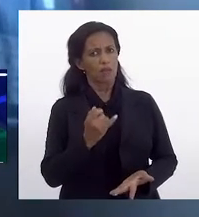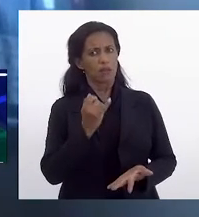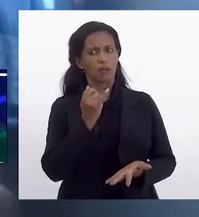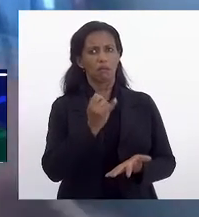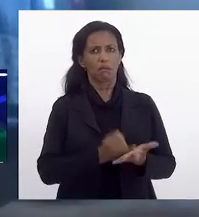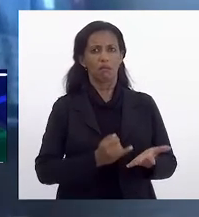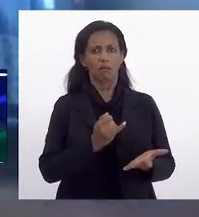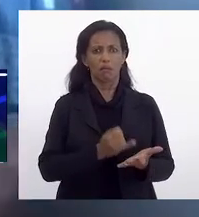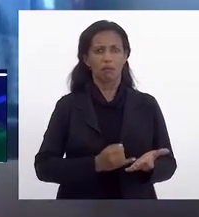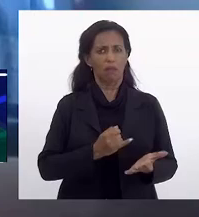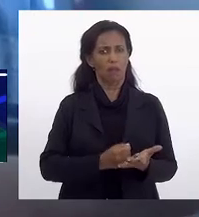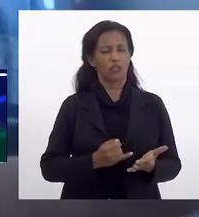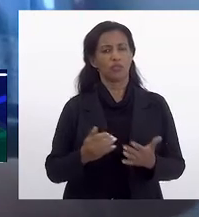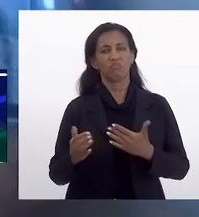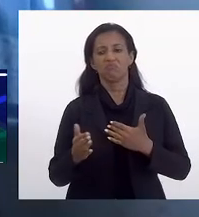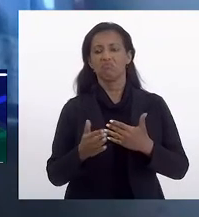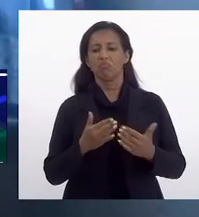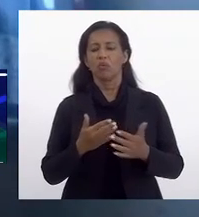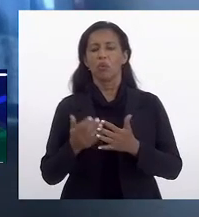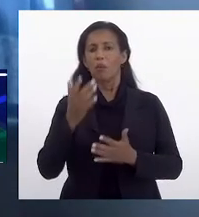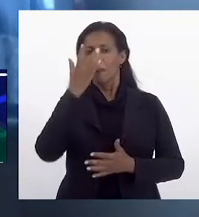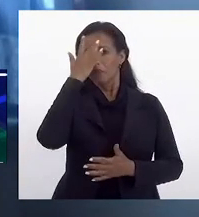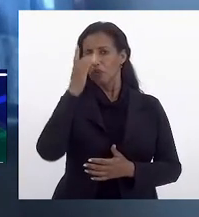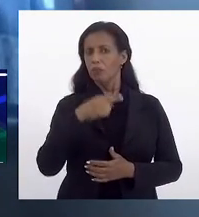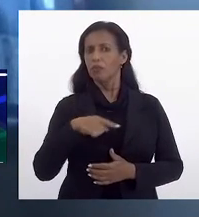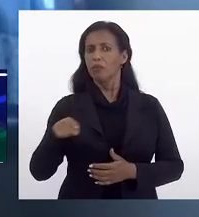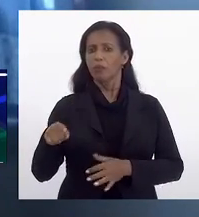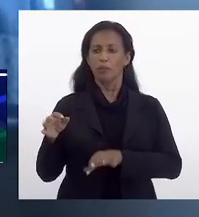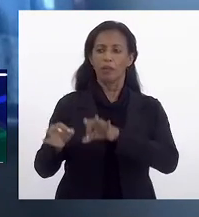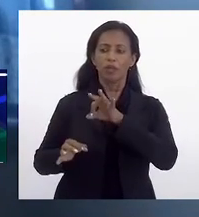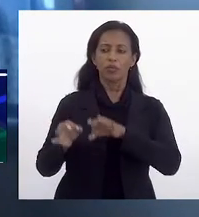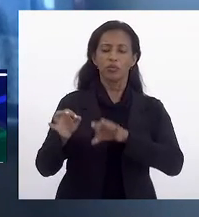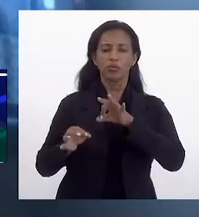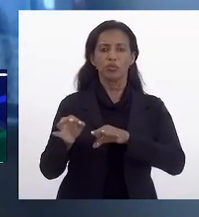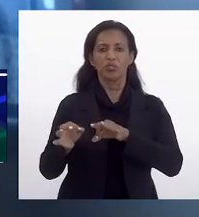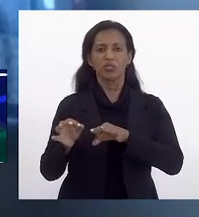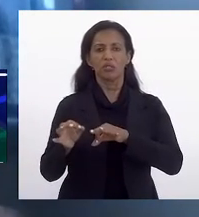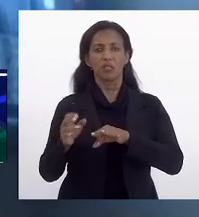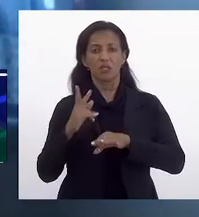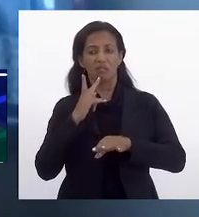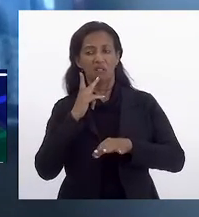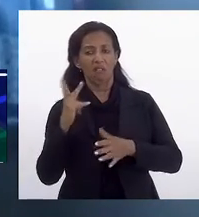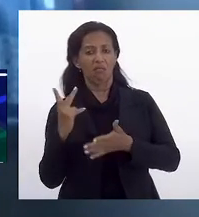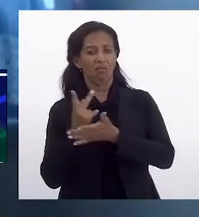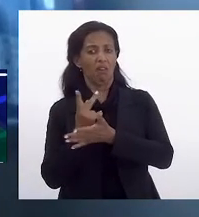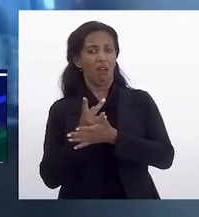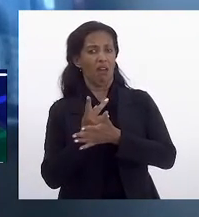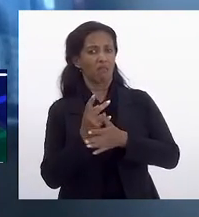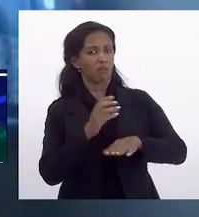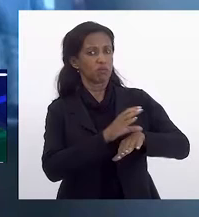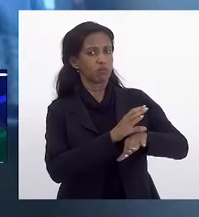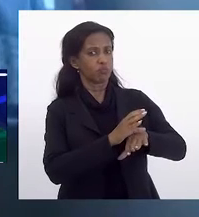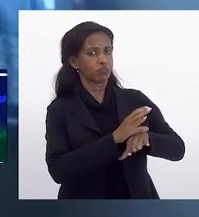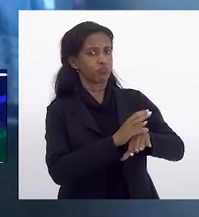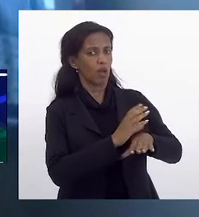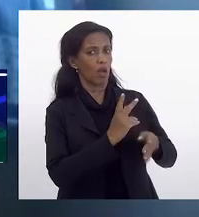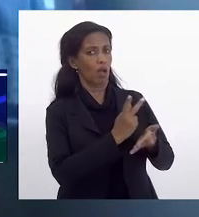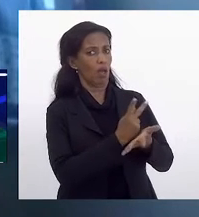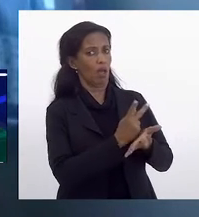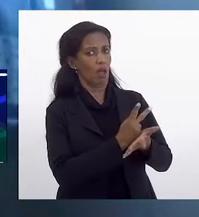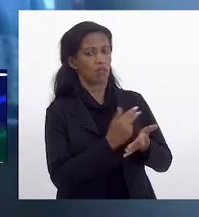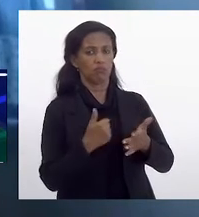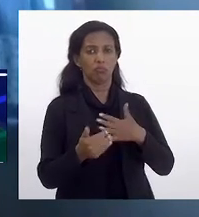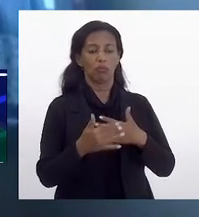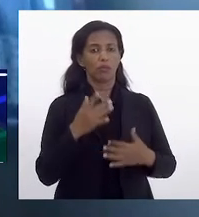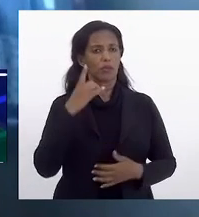alguém poderia ir para a justiça e pedir que ela fosse considerada inconstitucional. Qualquer cidadão, qualquer deputado